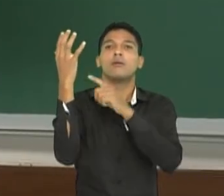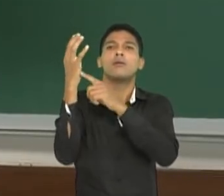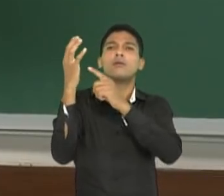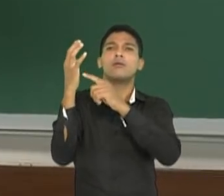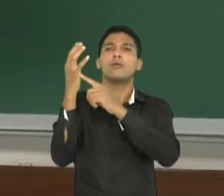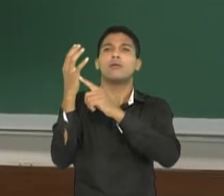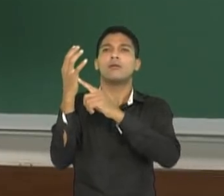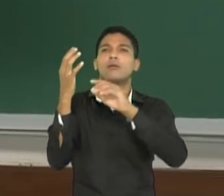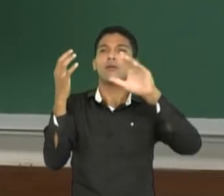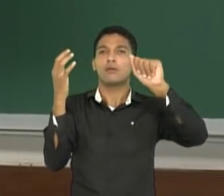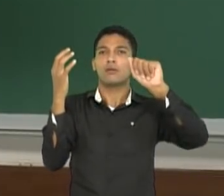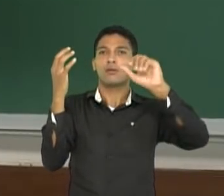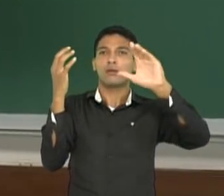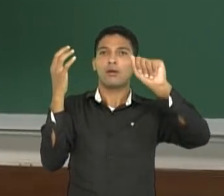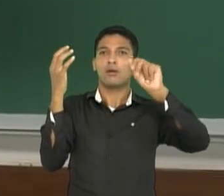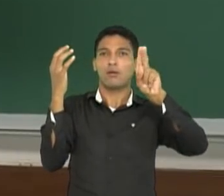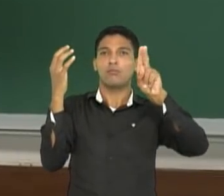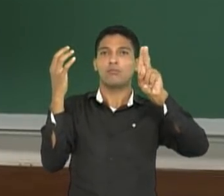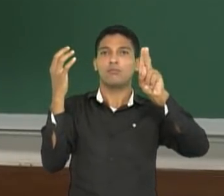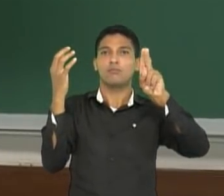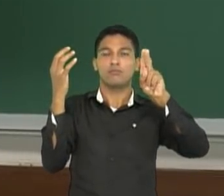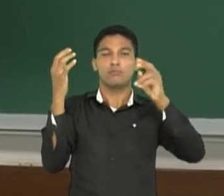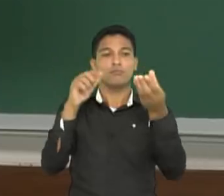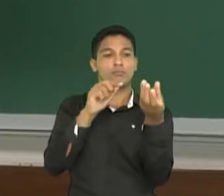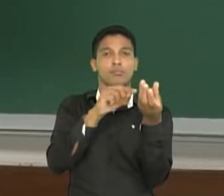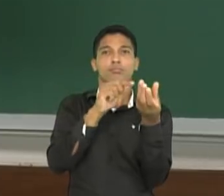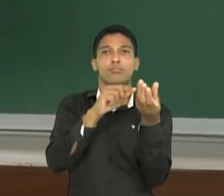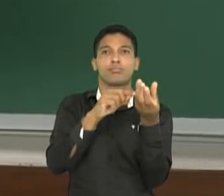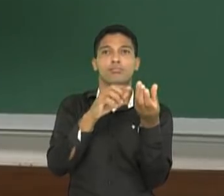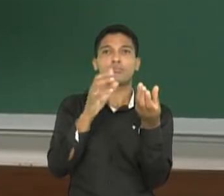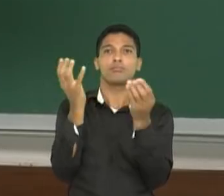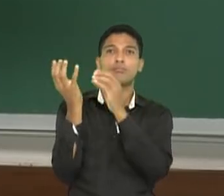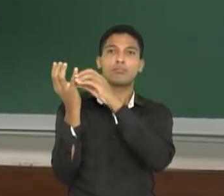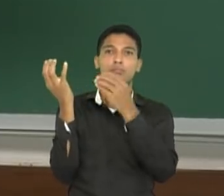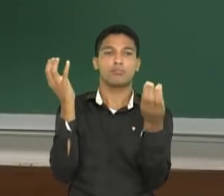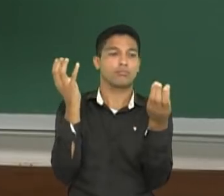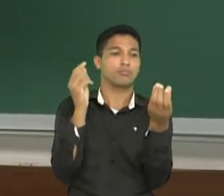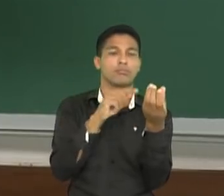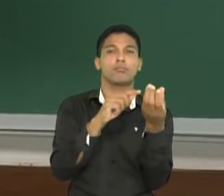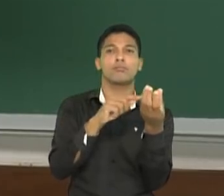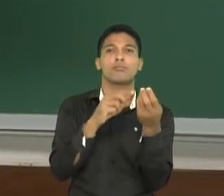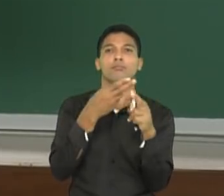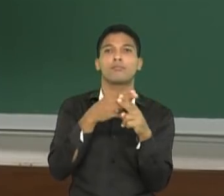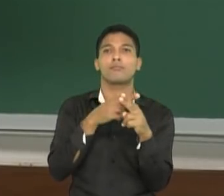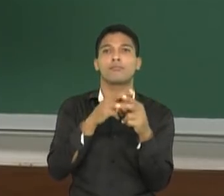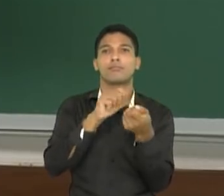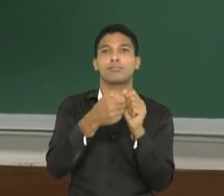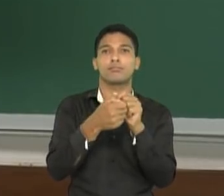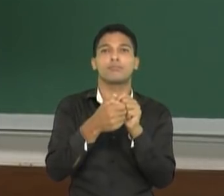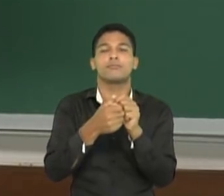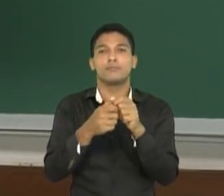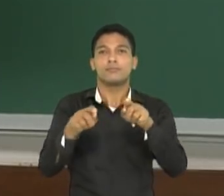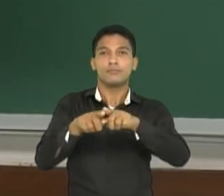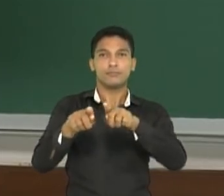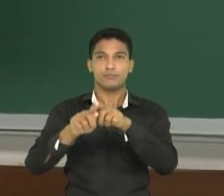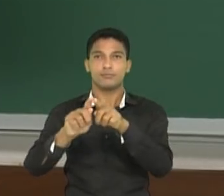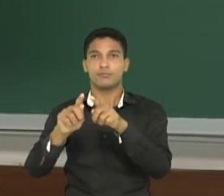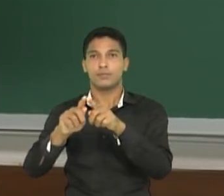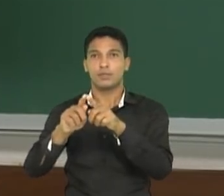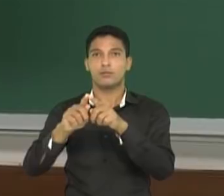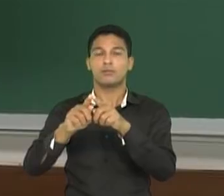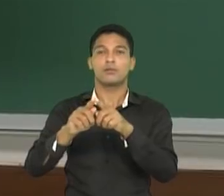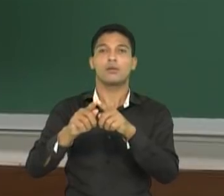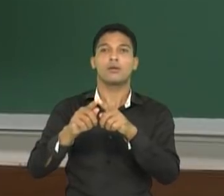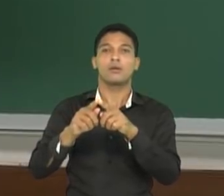as áreas onde tem as bananeiras para o cultivo do fumo e do cacau, certo? Até pela questão ali climática,